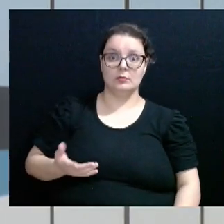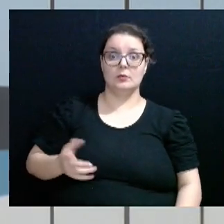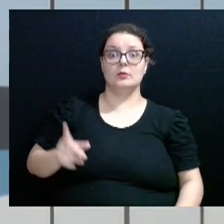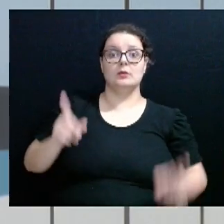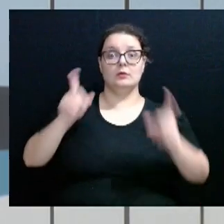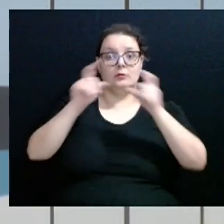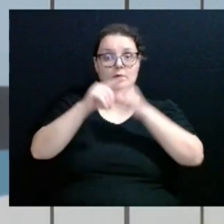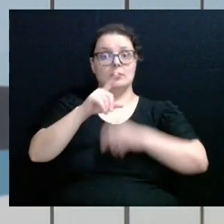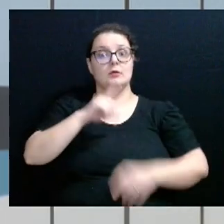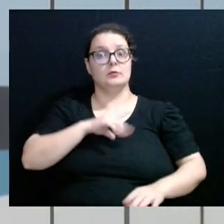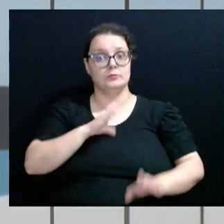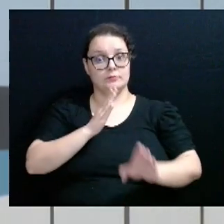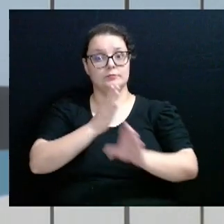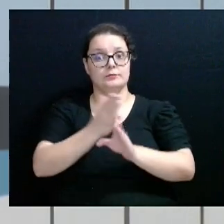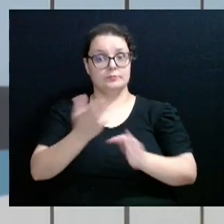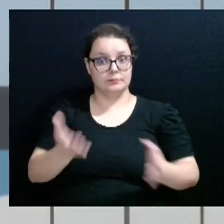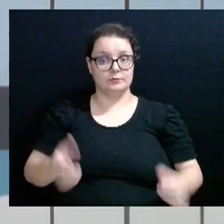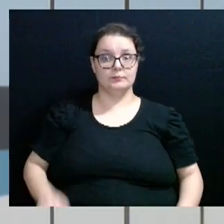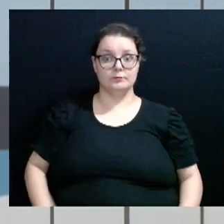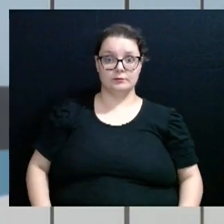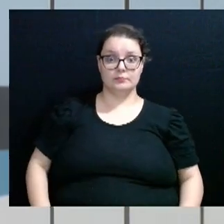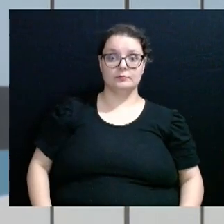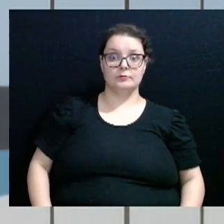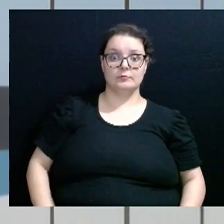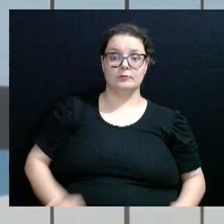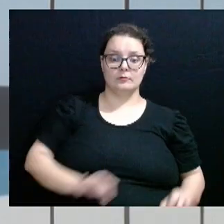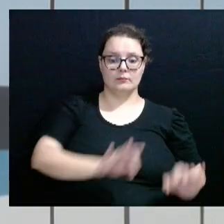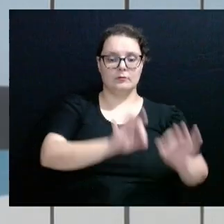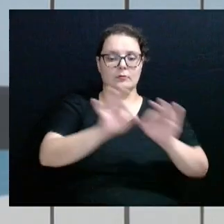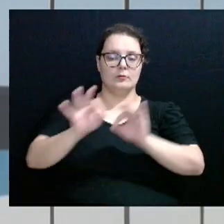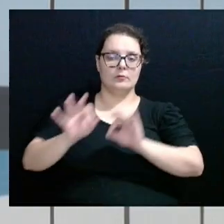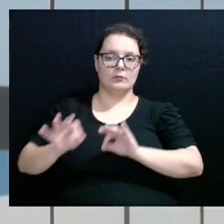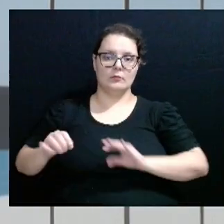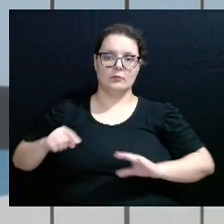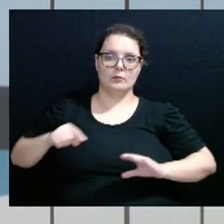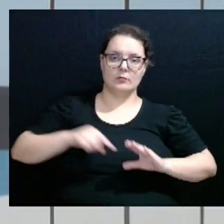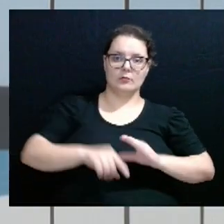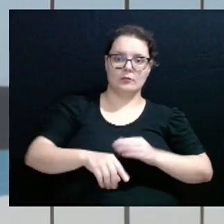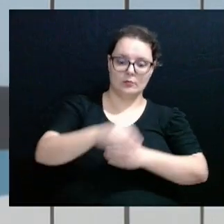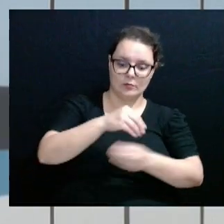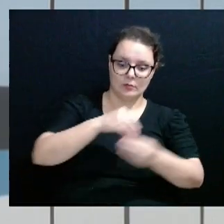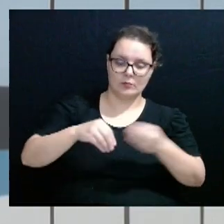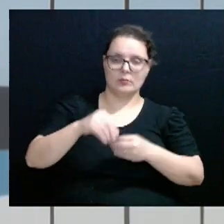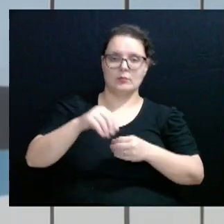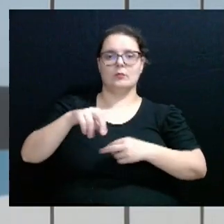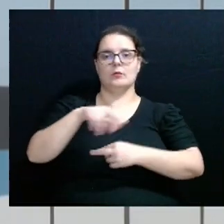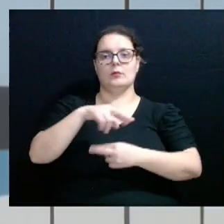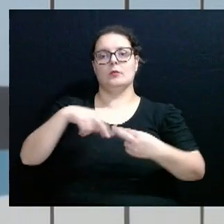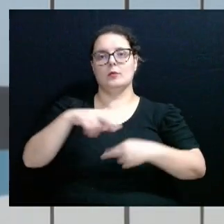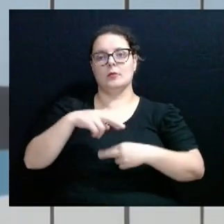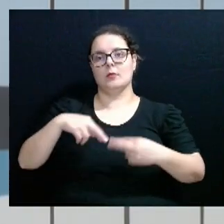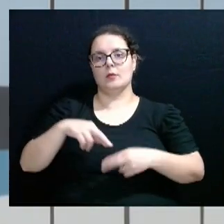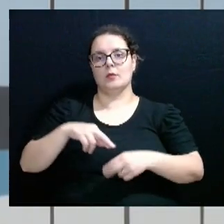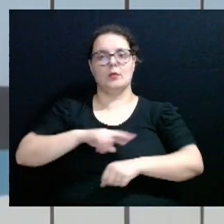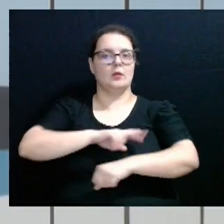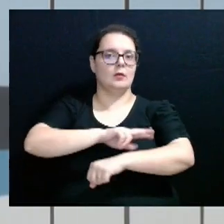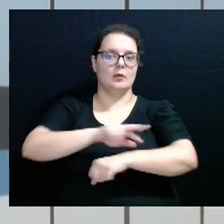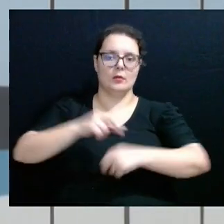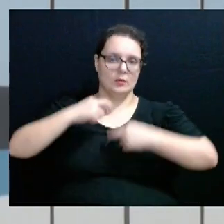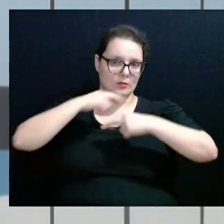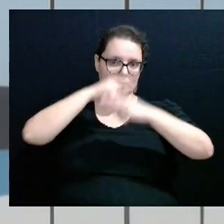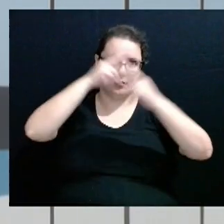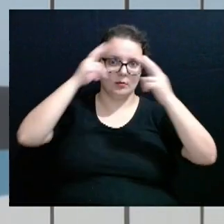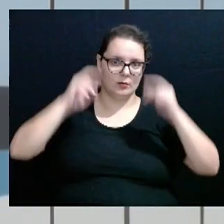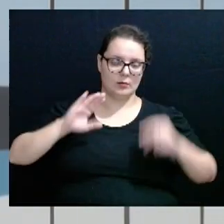encontrar uma cobertura mais intensa que envolve as questões raciais. né? Por exemplo, quando a gente vai entender